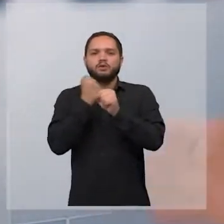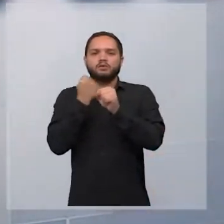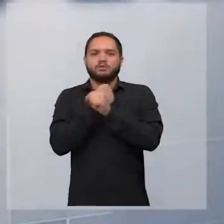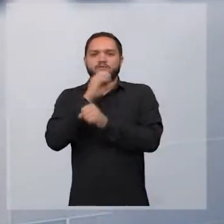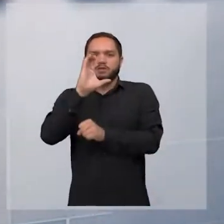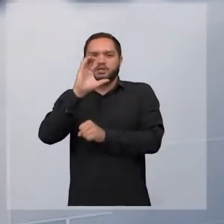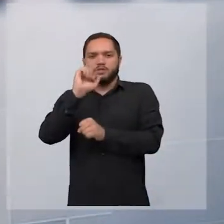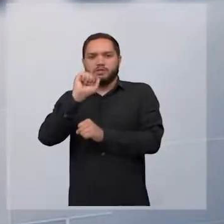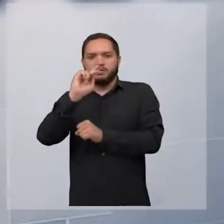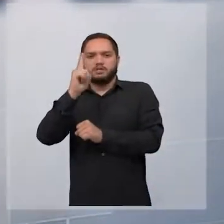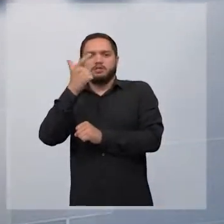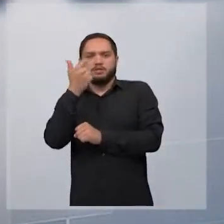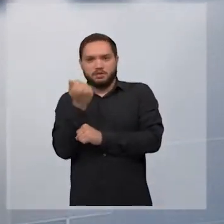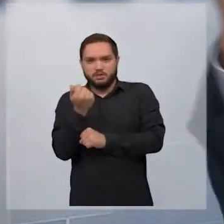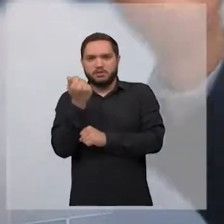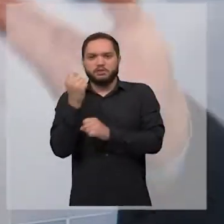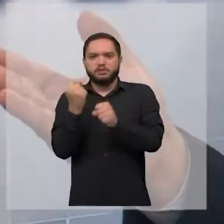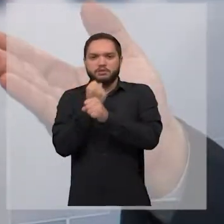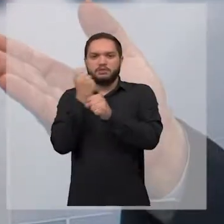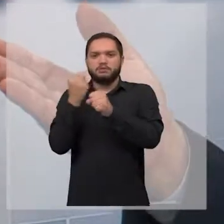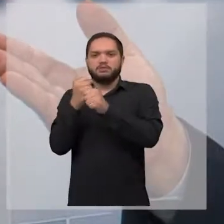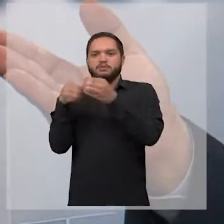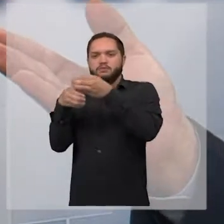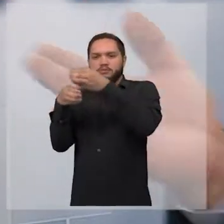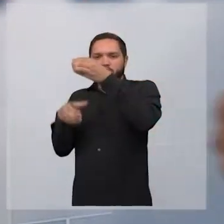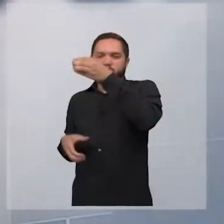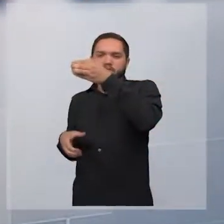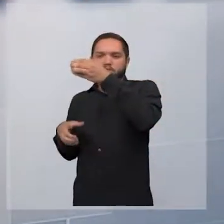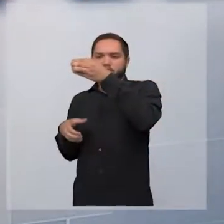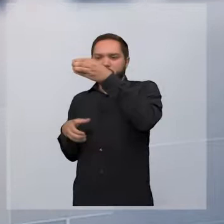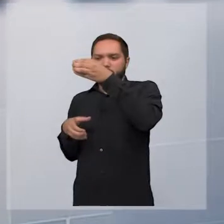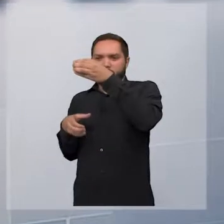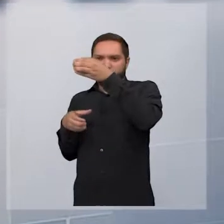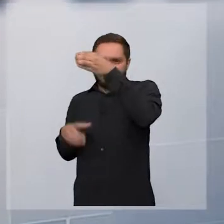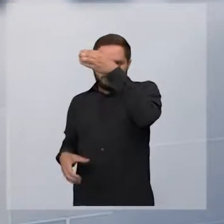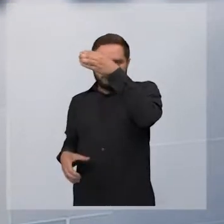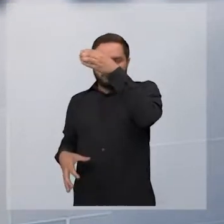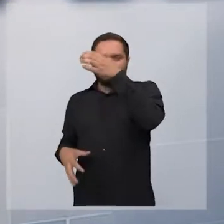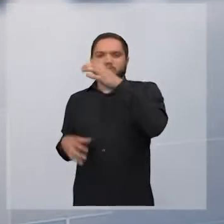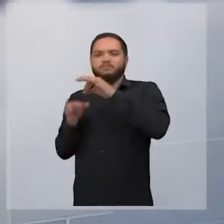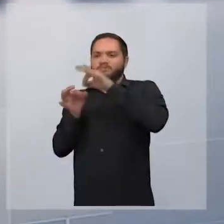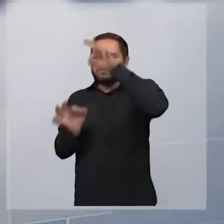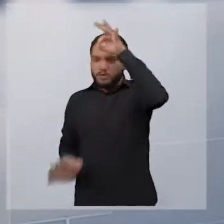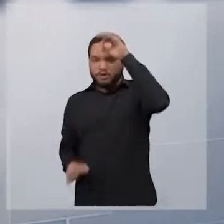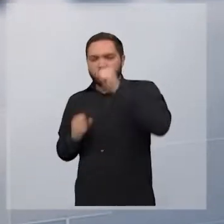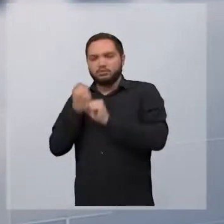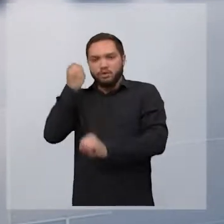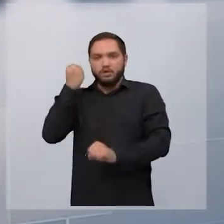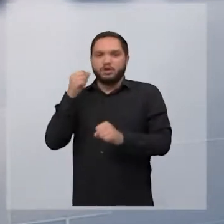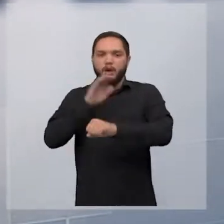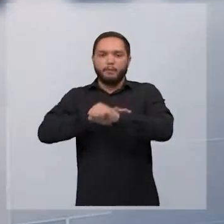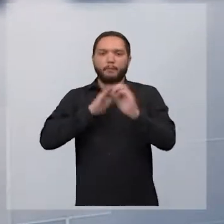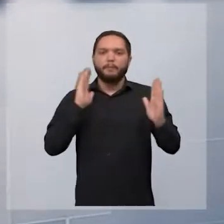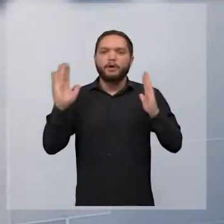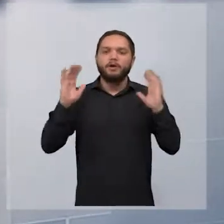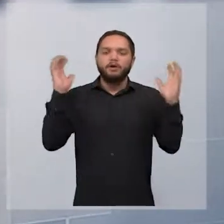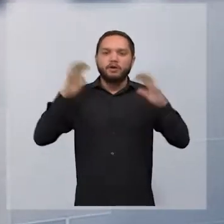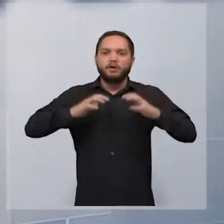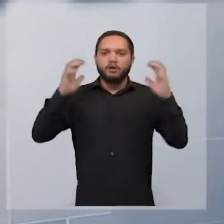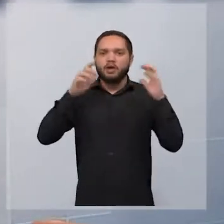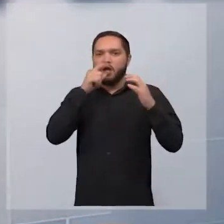eu botei uma cisternazinha, que é 2 vezes o tamanho da minha caixa. Durante o inverno, minha geral está